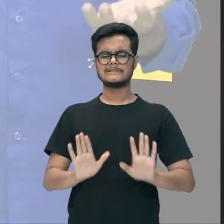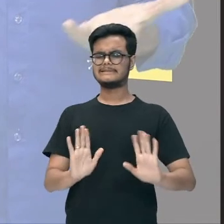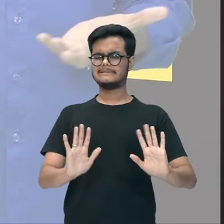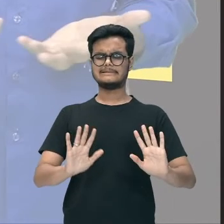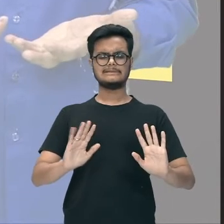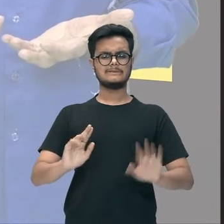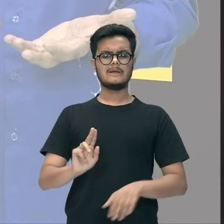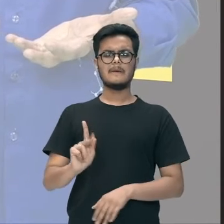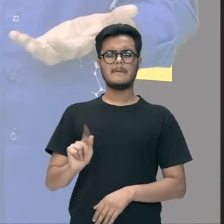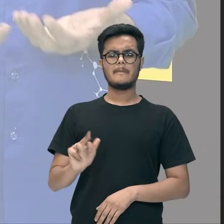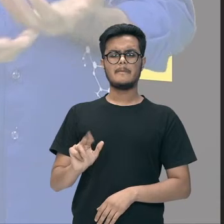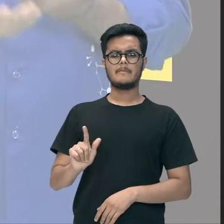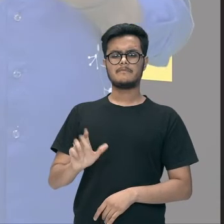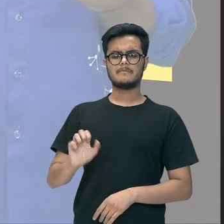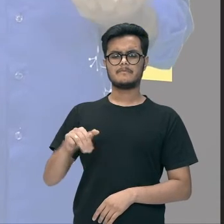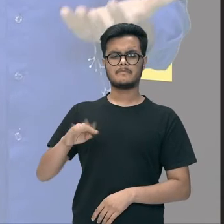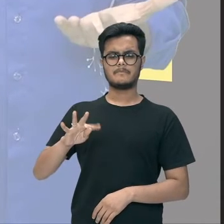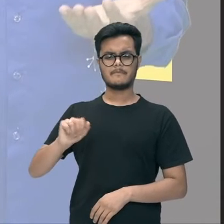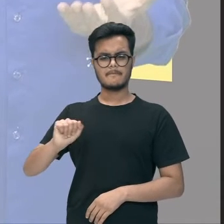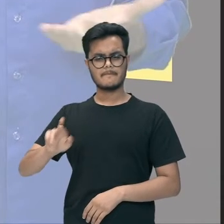sistema parlamentarista, o